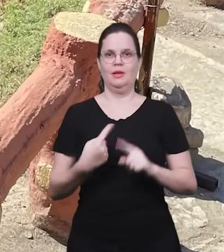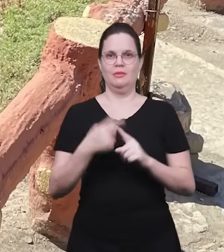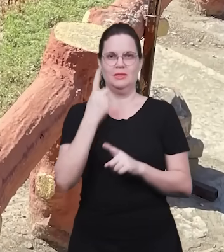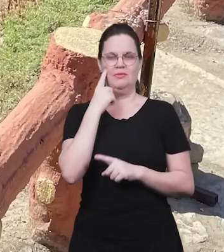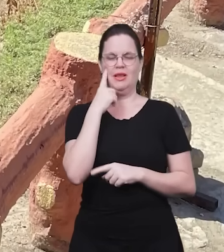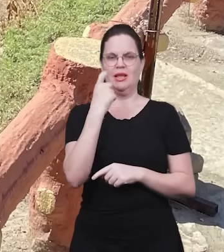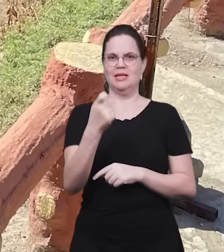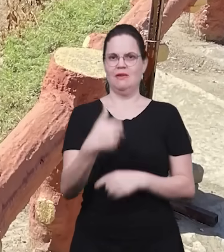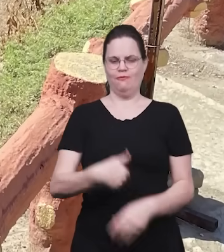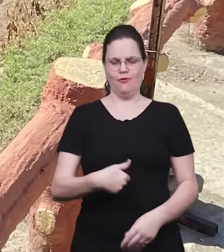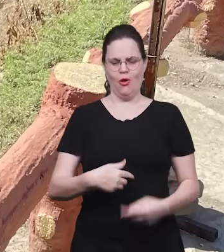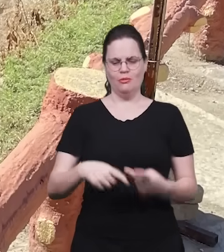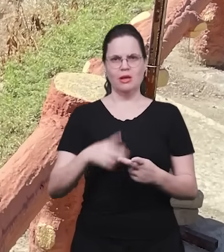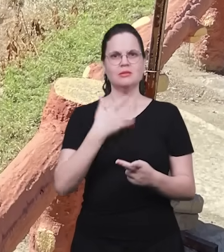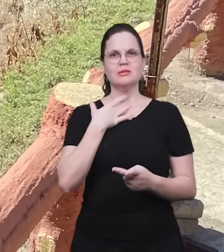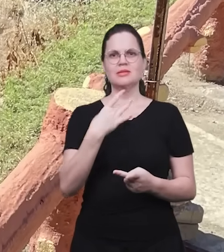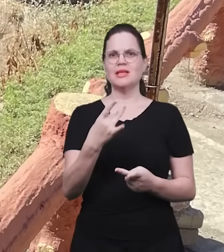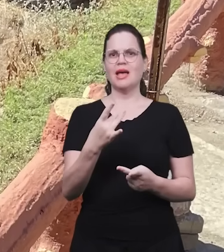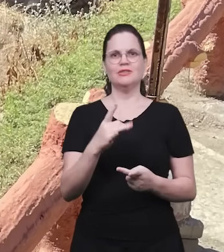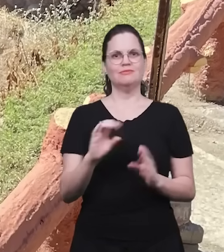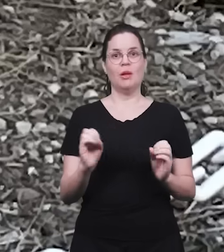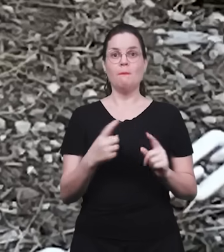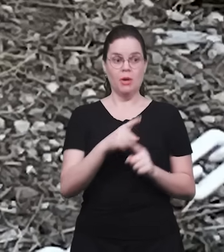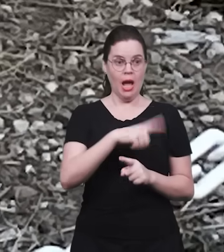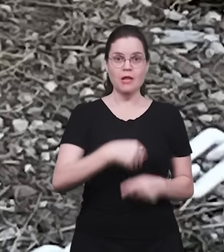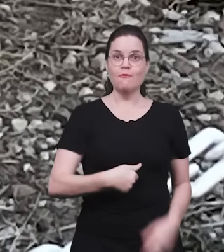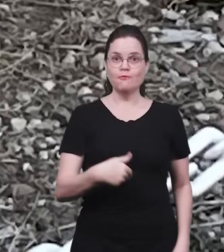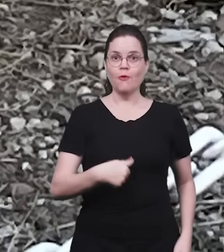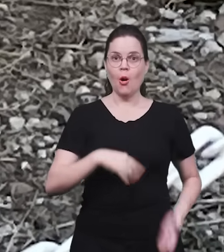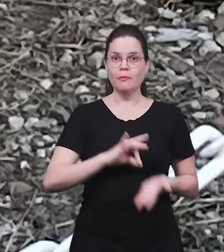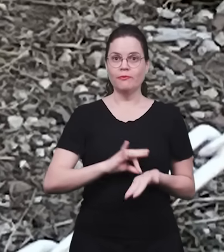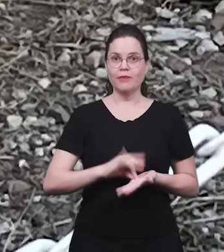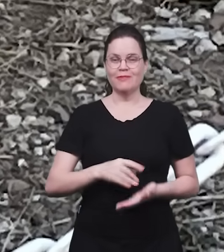terão fome nem sede, porque eles viviam famintos,